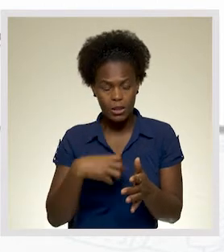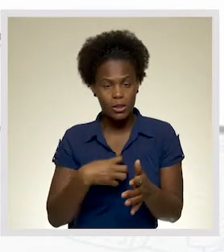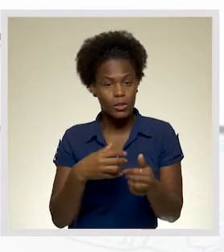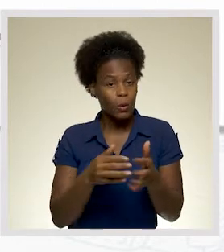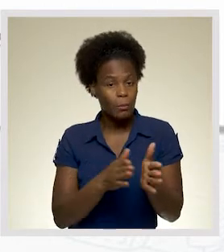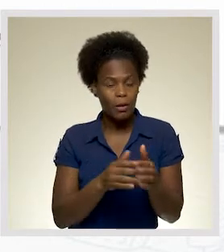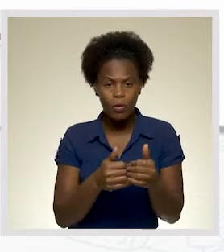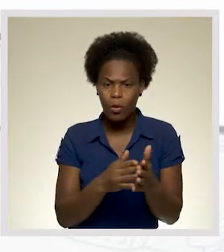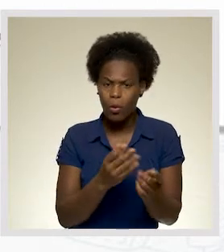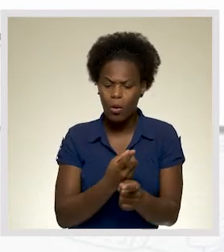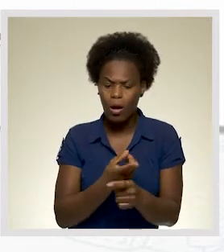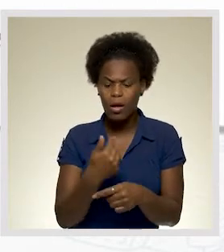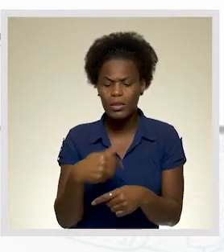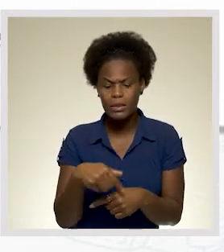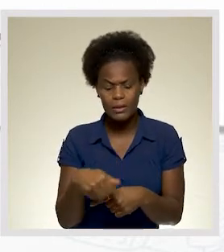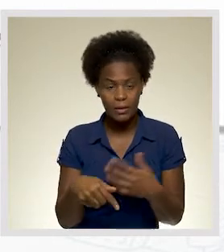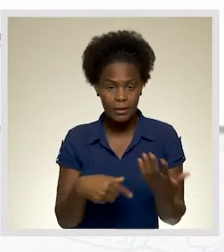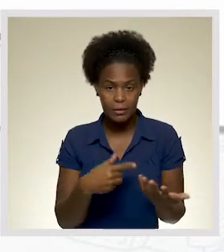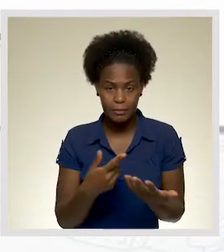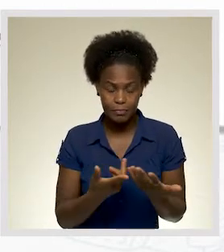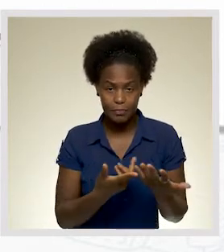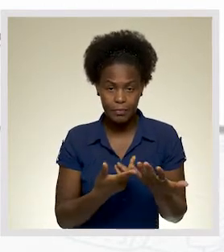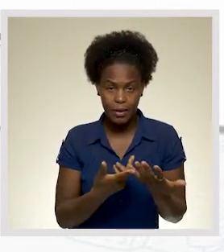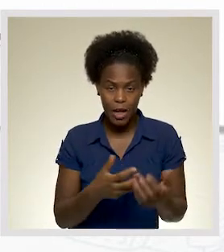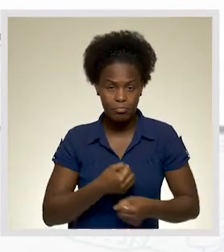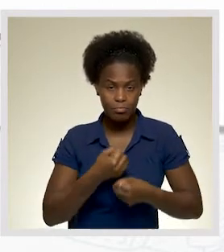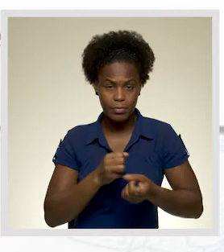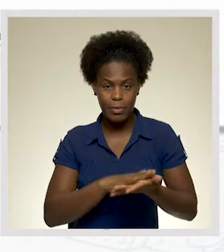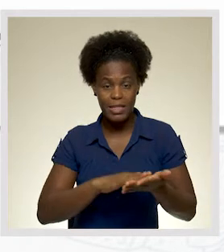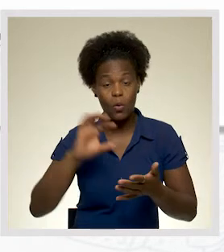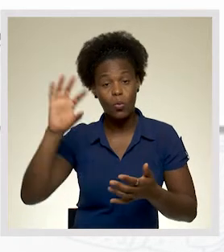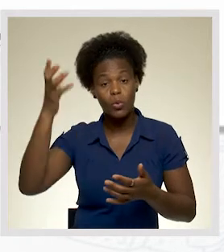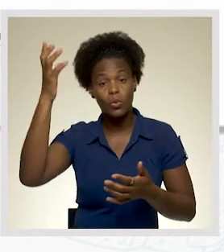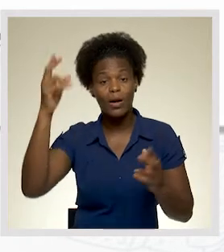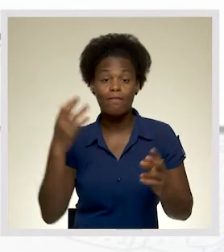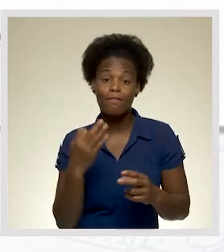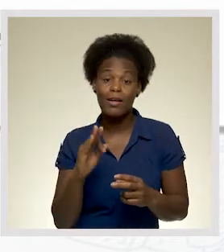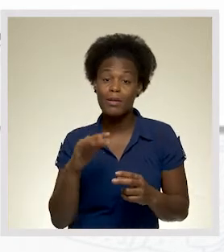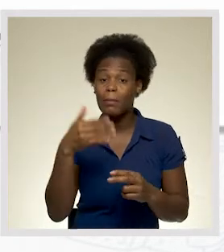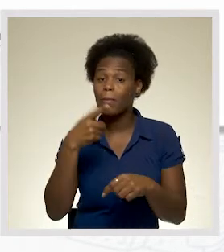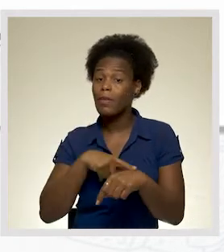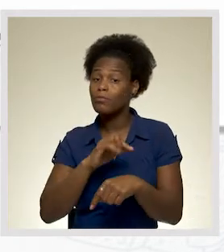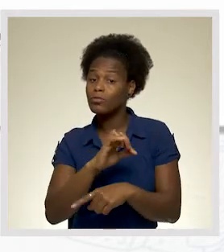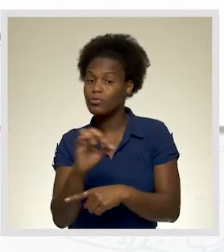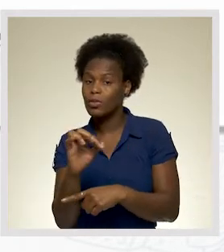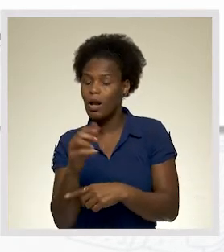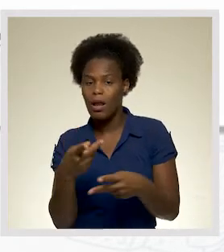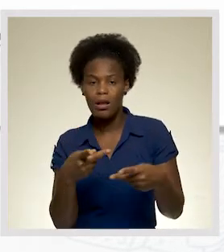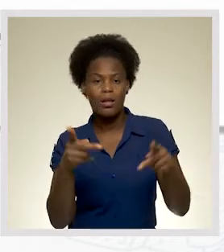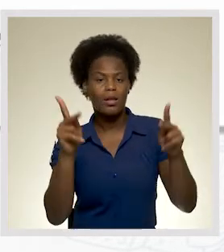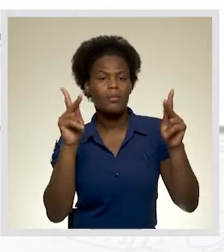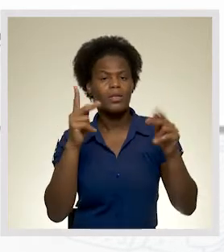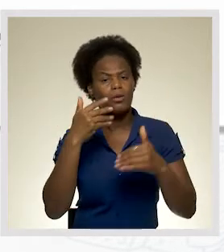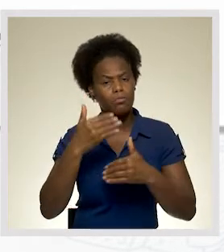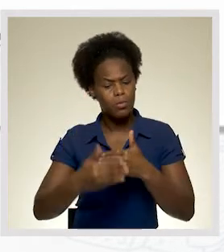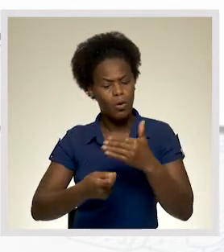vertentes da existência. Alicerçada pela cultura francesa nos seus primeiros tempos, libertando-se progressivamente